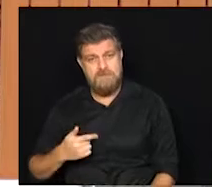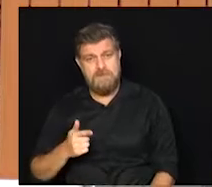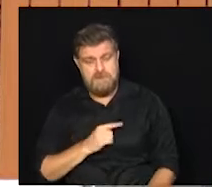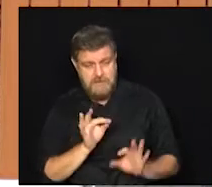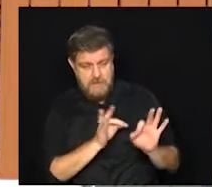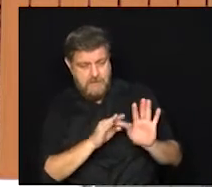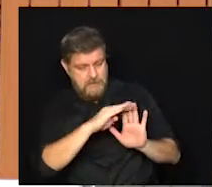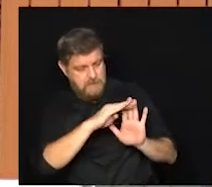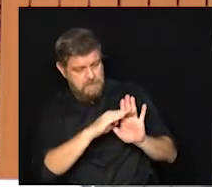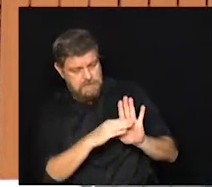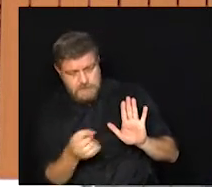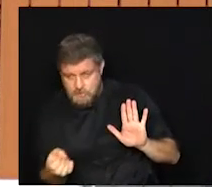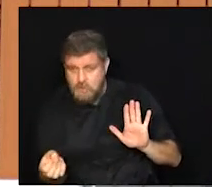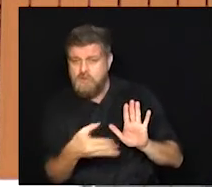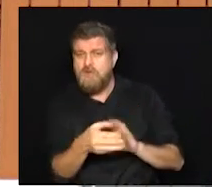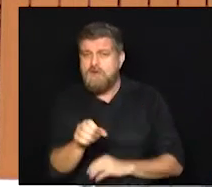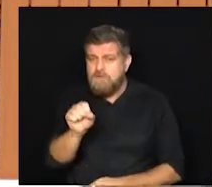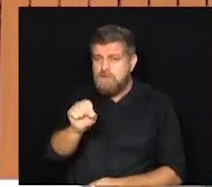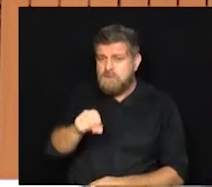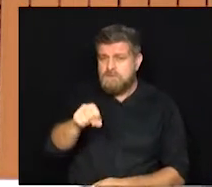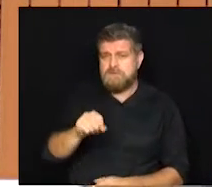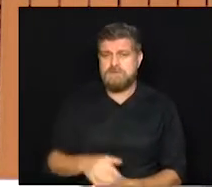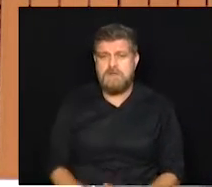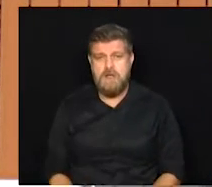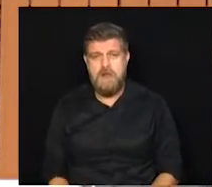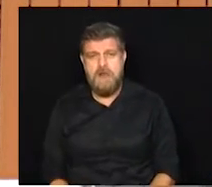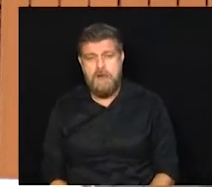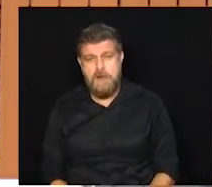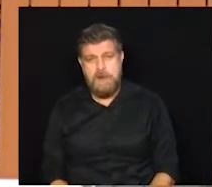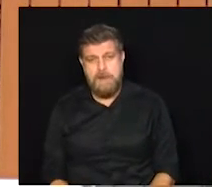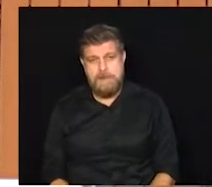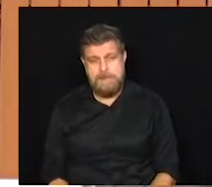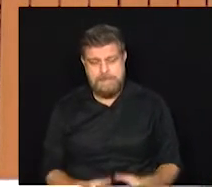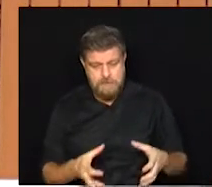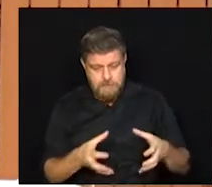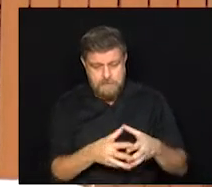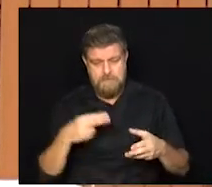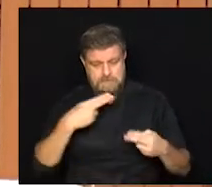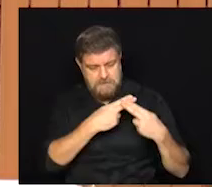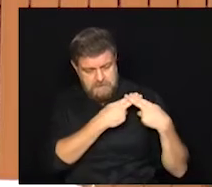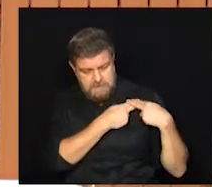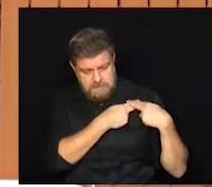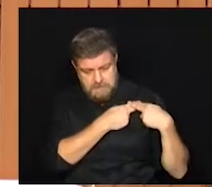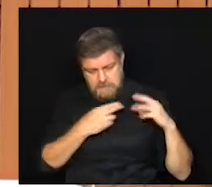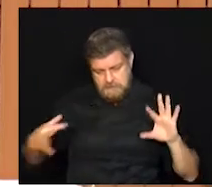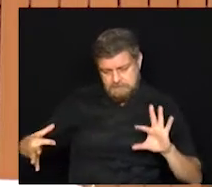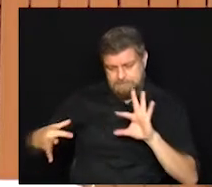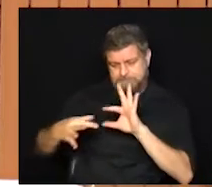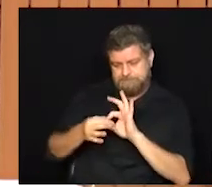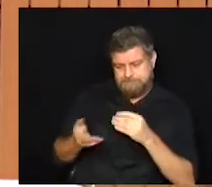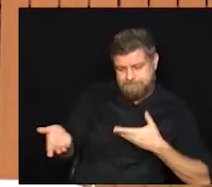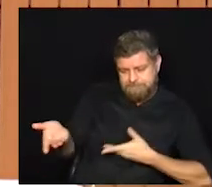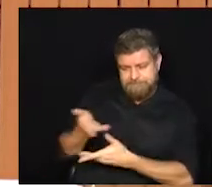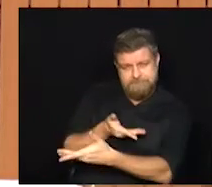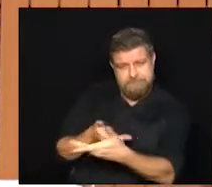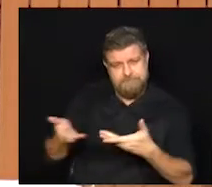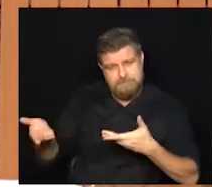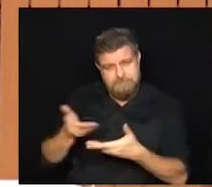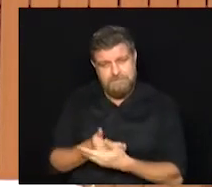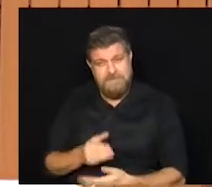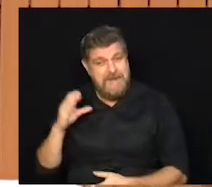sim. Tenho certeza que com essa comissão, com vocês aí participando com a gente, logo, logo